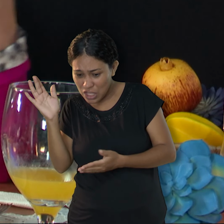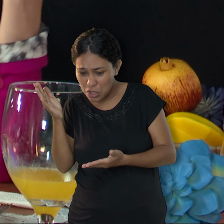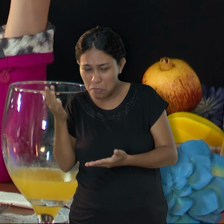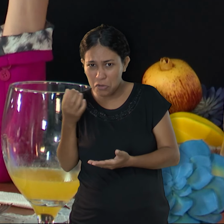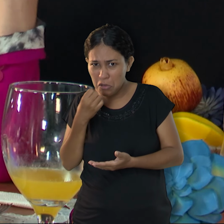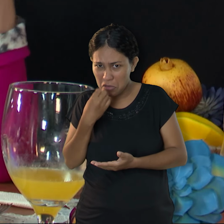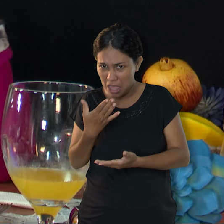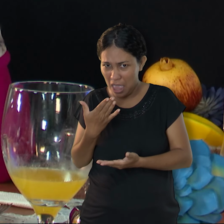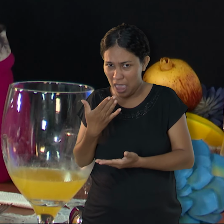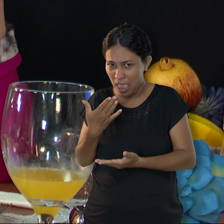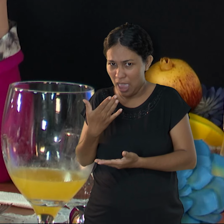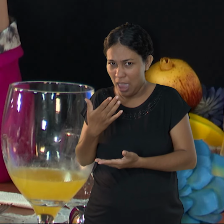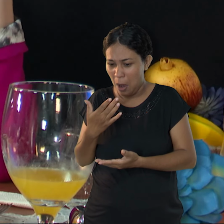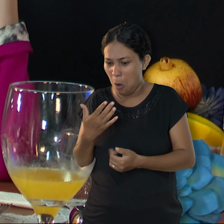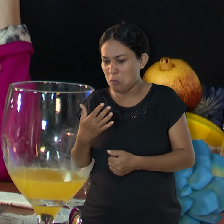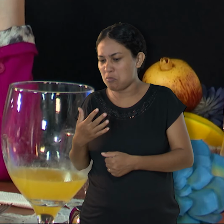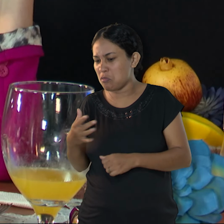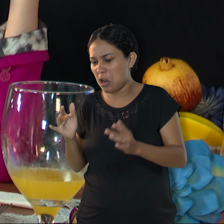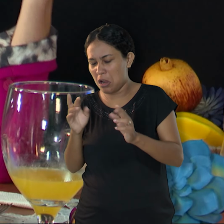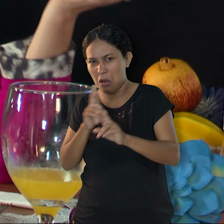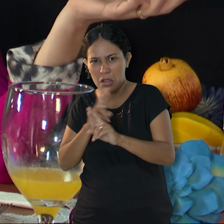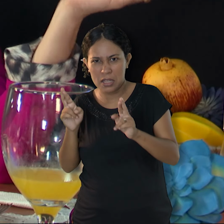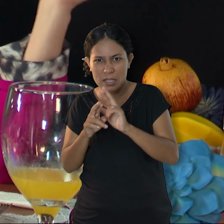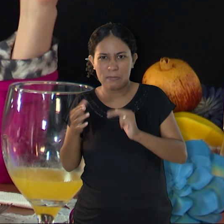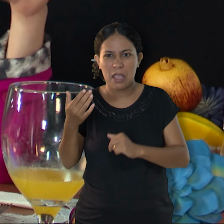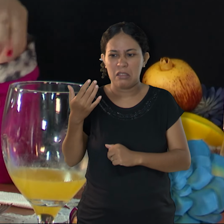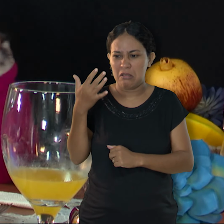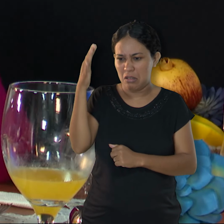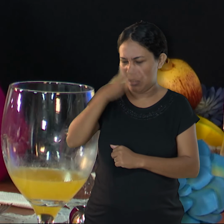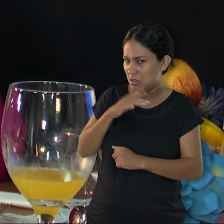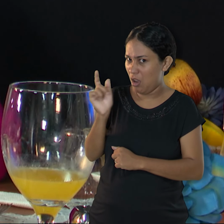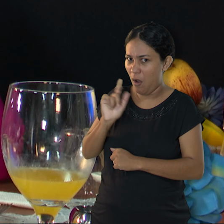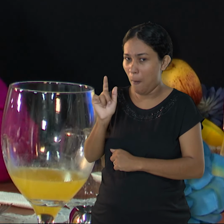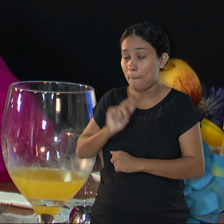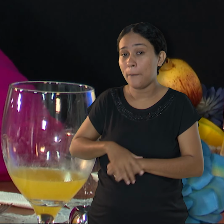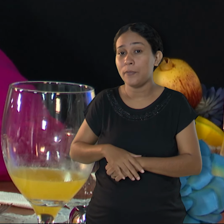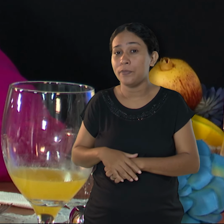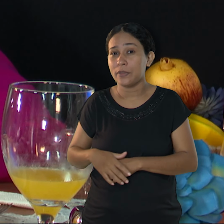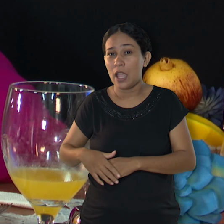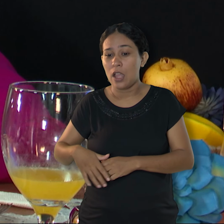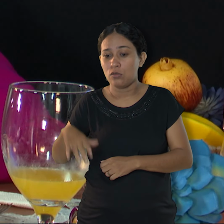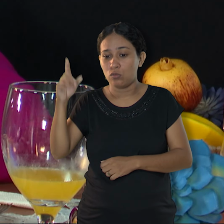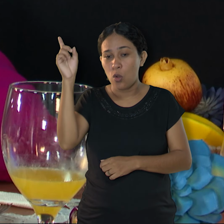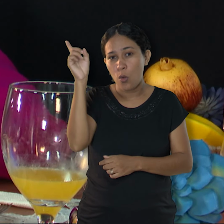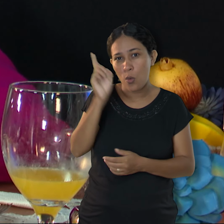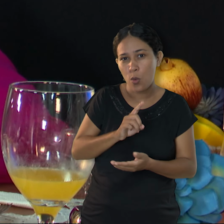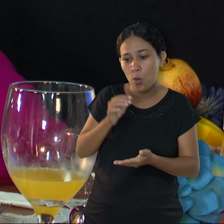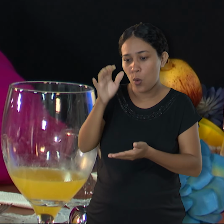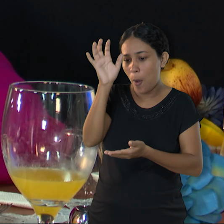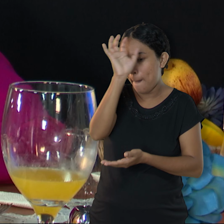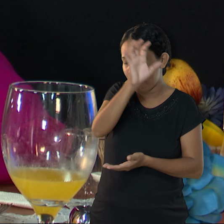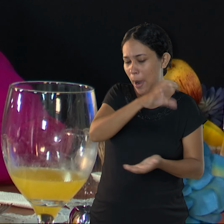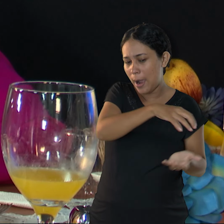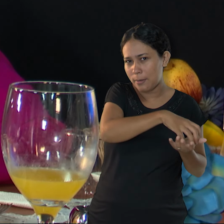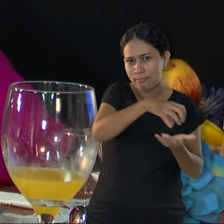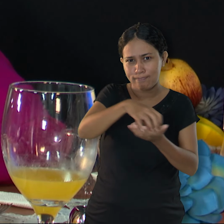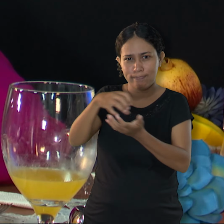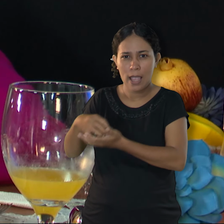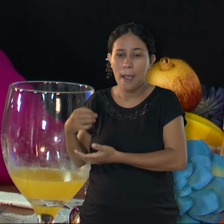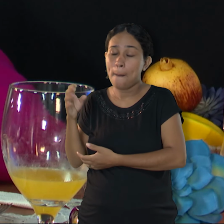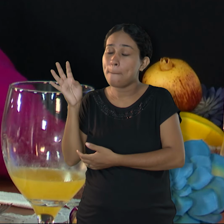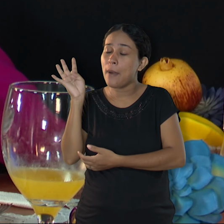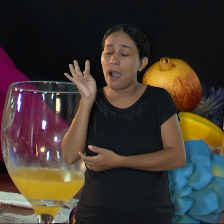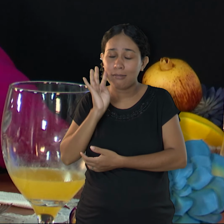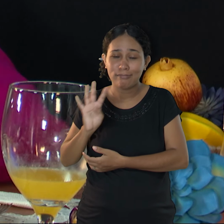chefe lá do patrimônio, muito tempo atrás. Aí no controle interno, na SGE, na SG. Então, a gente vai... É bem bacana, a gente vai deixando...